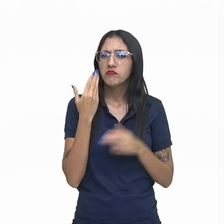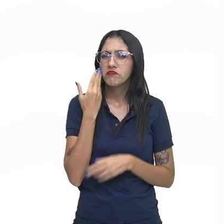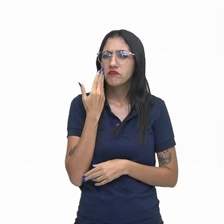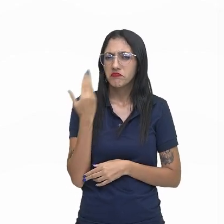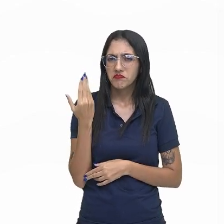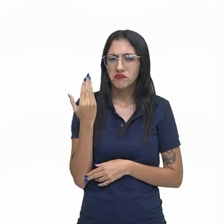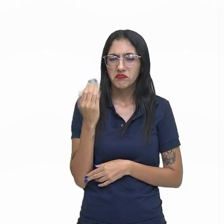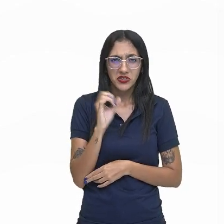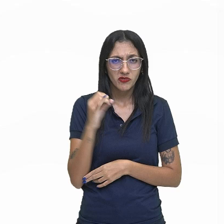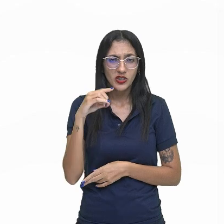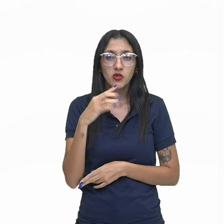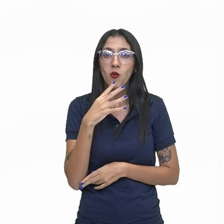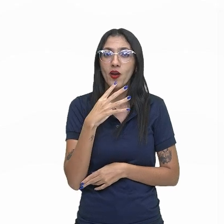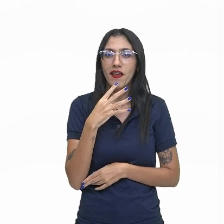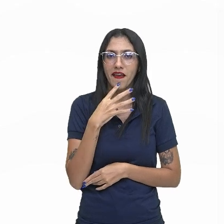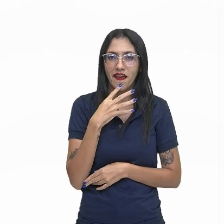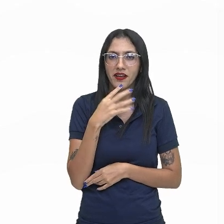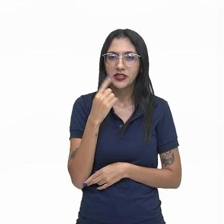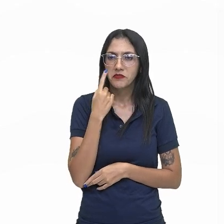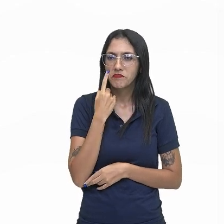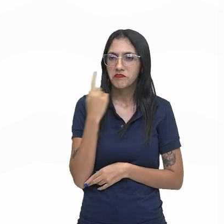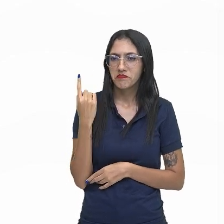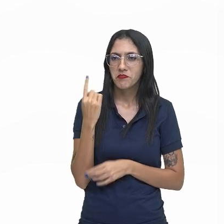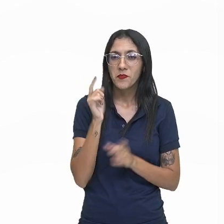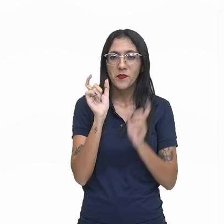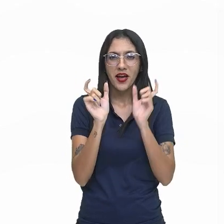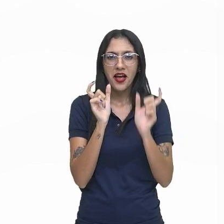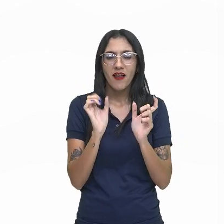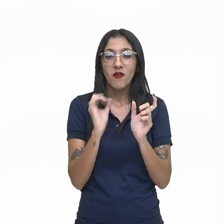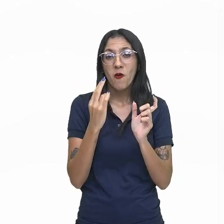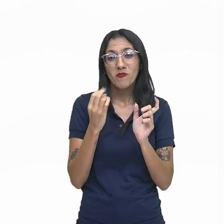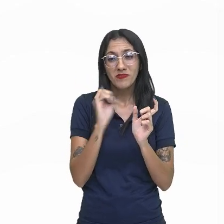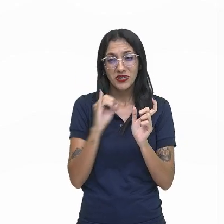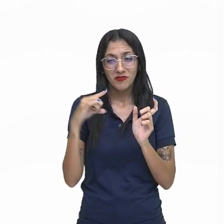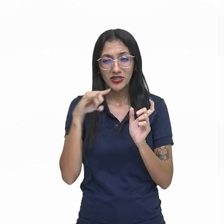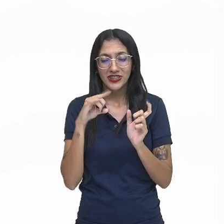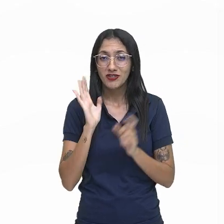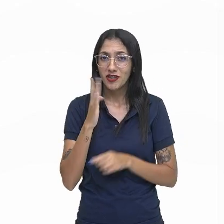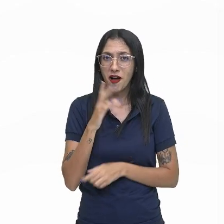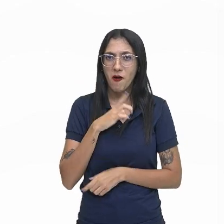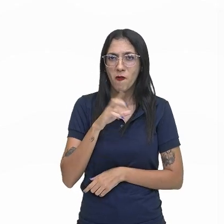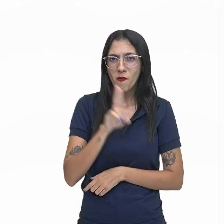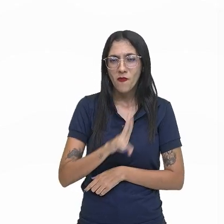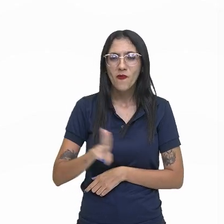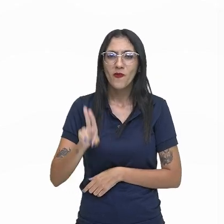vocês conhecem ou se vocês utilizaram esse tipo de palavras.